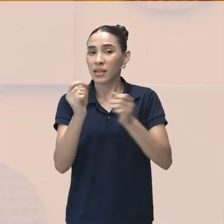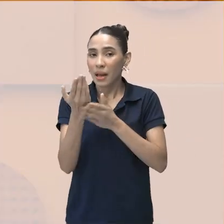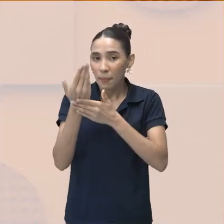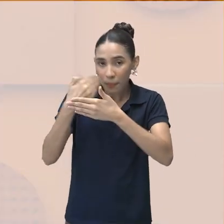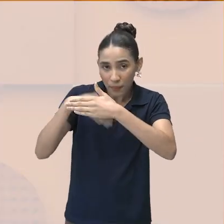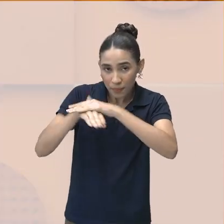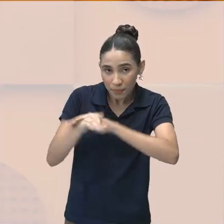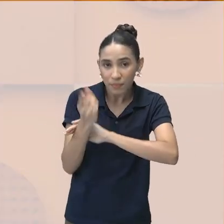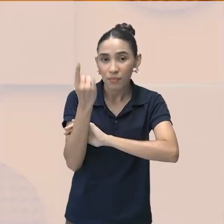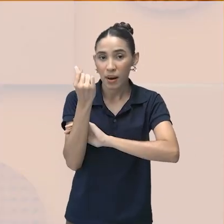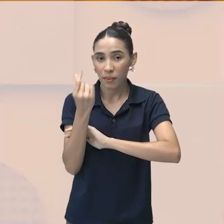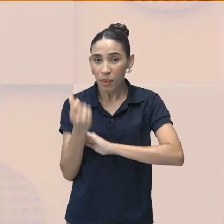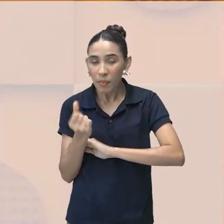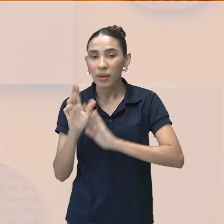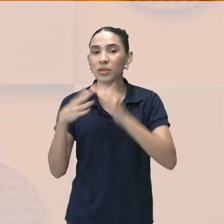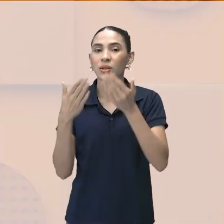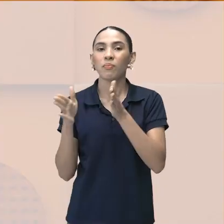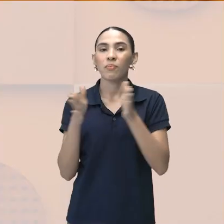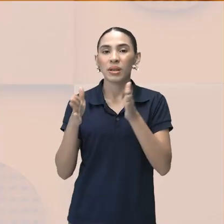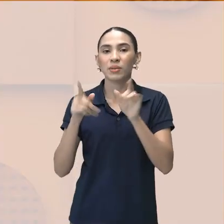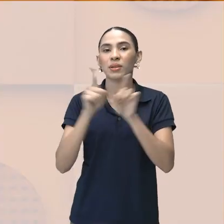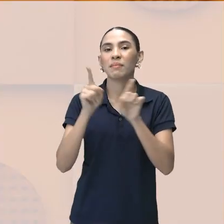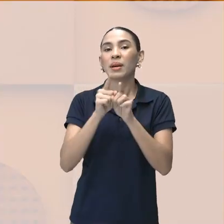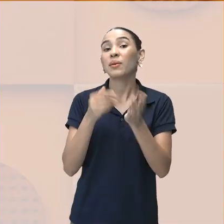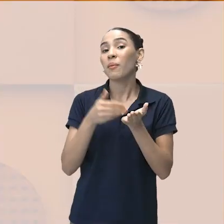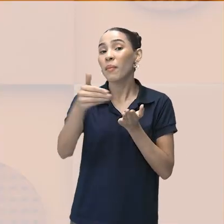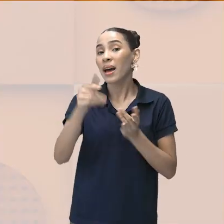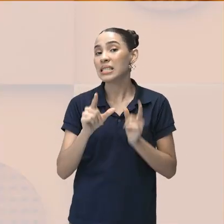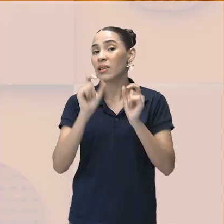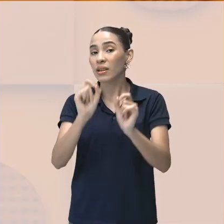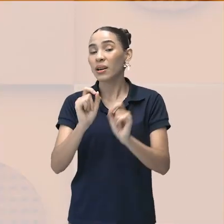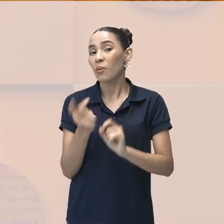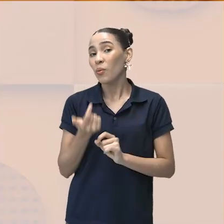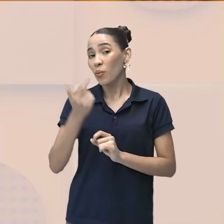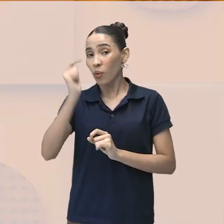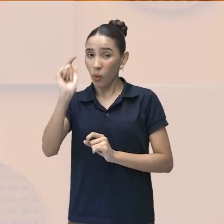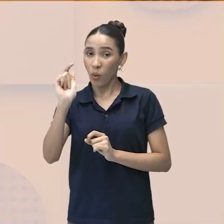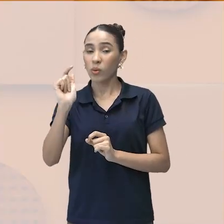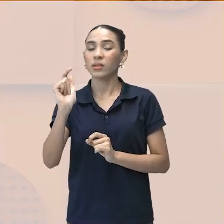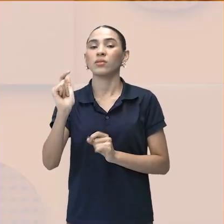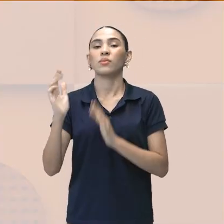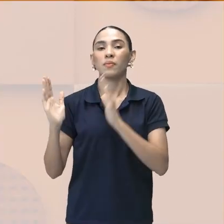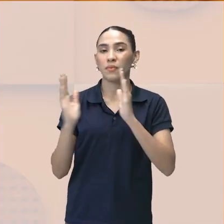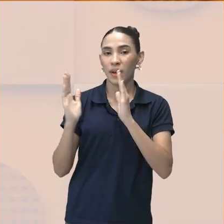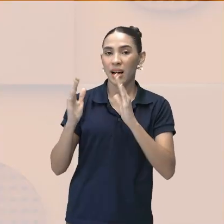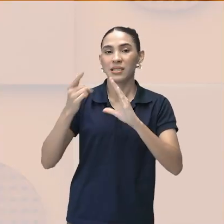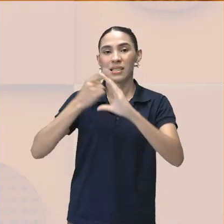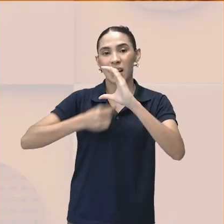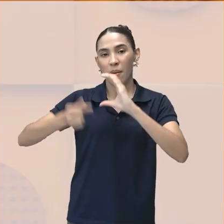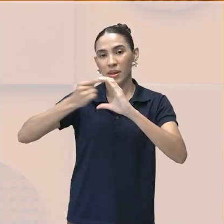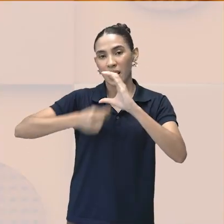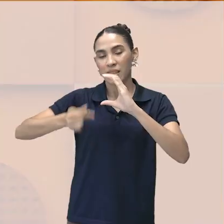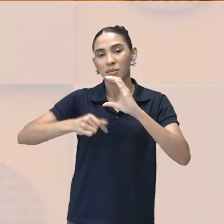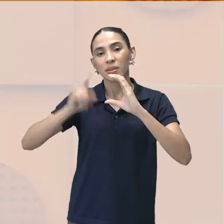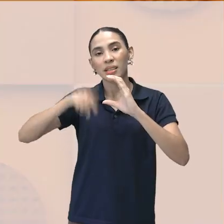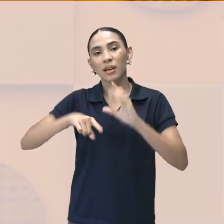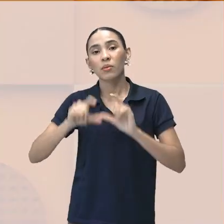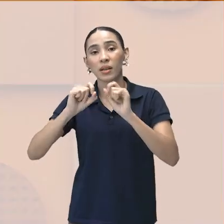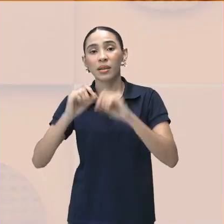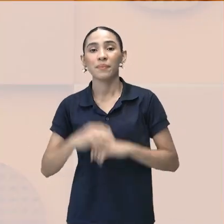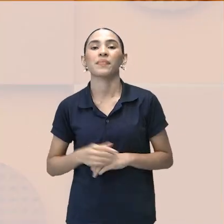guardar dinheiro. Então, é nesse período aí que começa uma outra fase do capitalismo, que vai